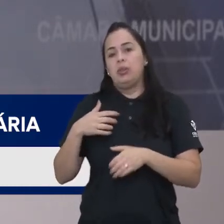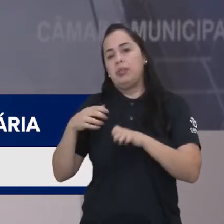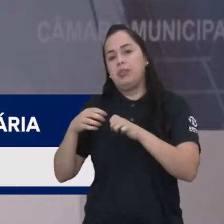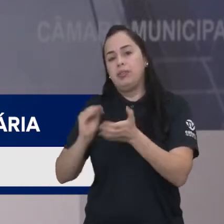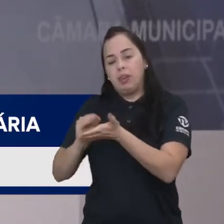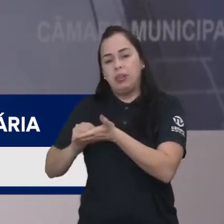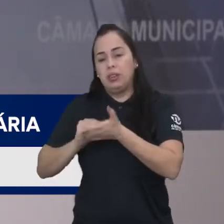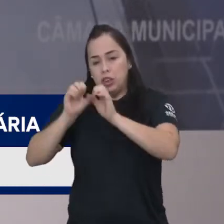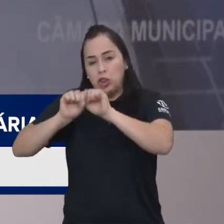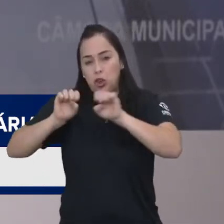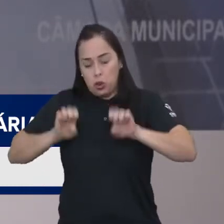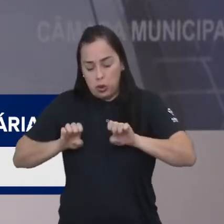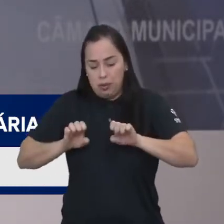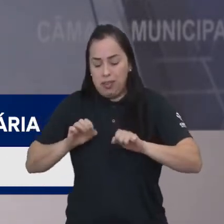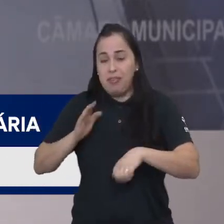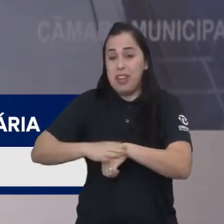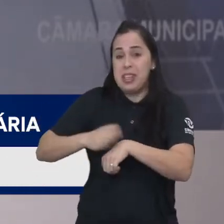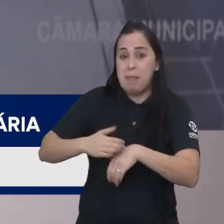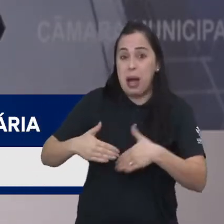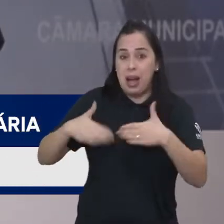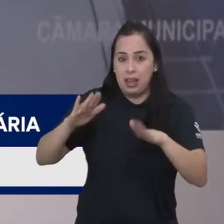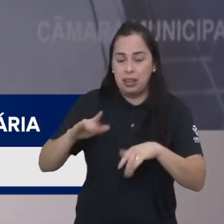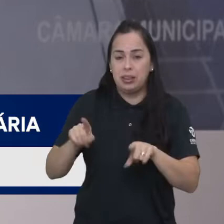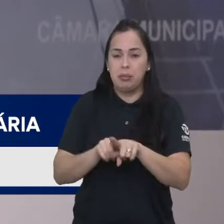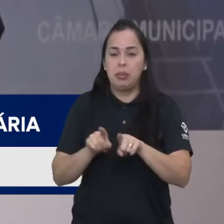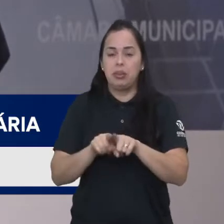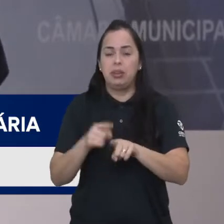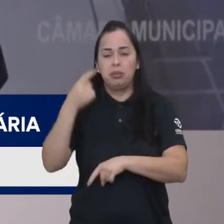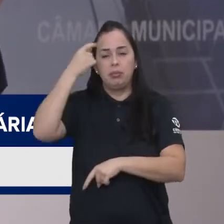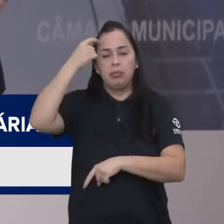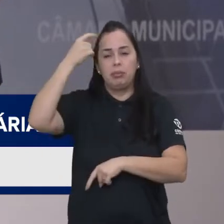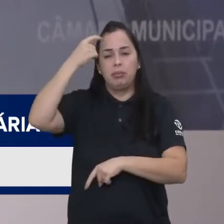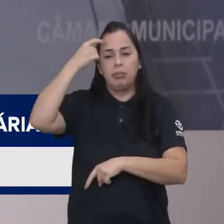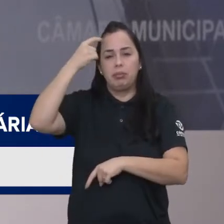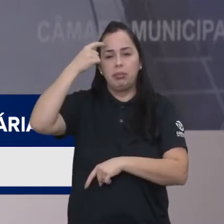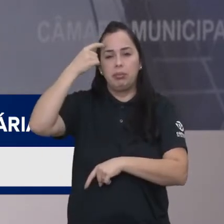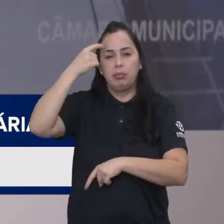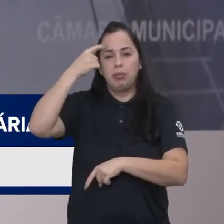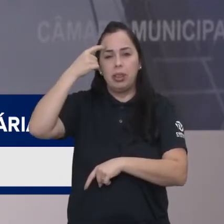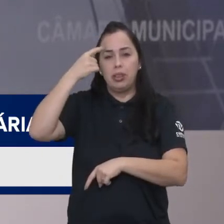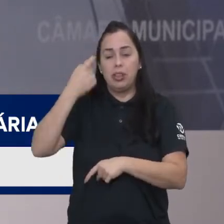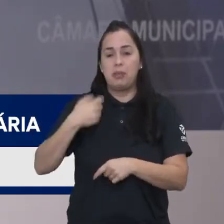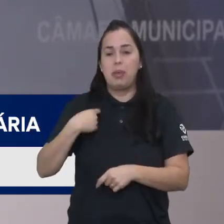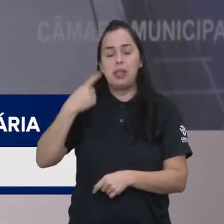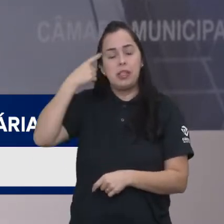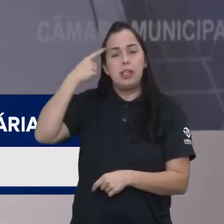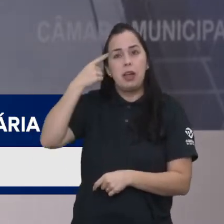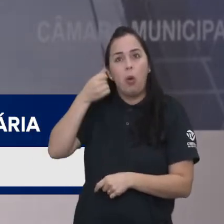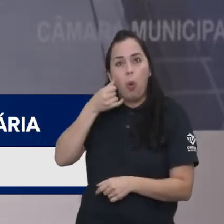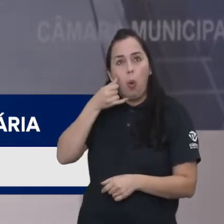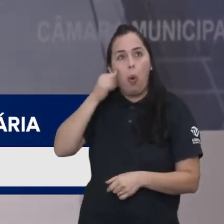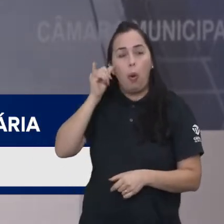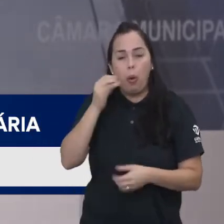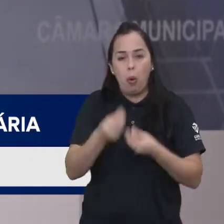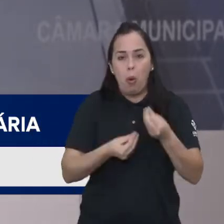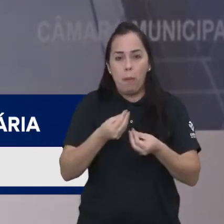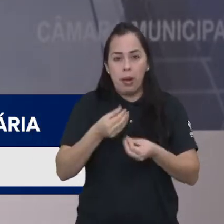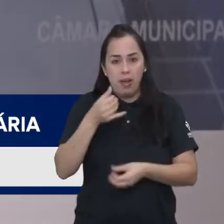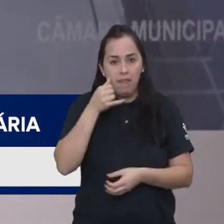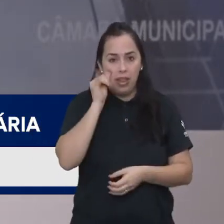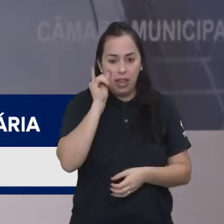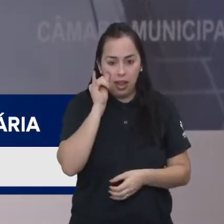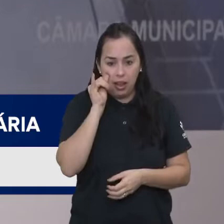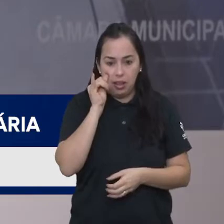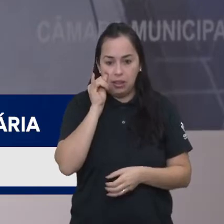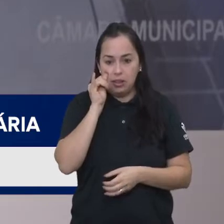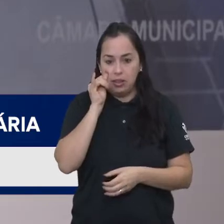para fazer. A gente tem um superdimensionamento na questão da prevenção e da repressão, onde você tem